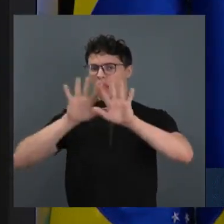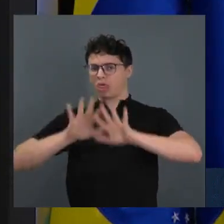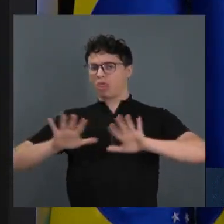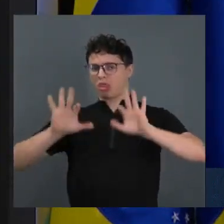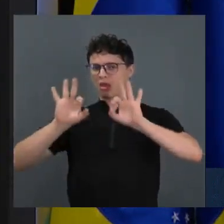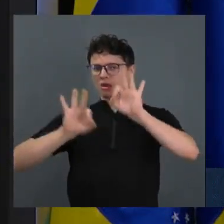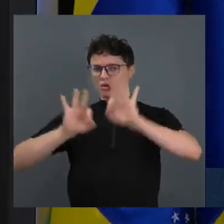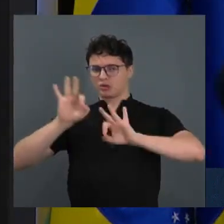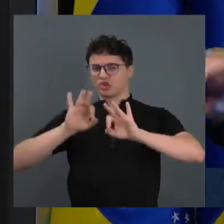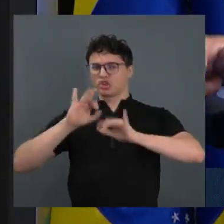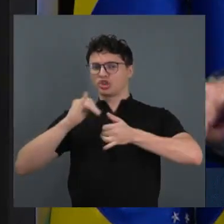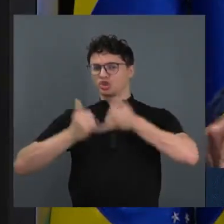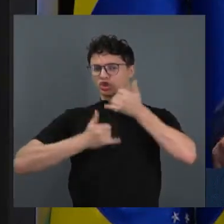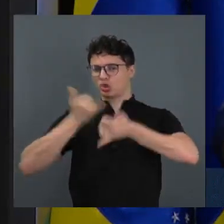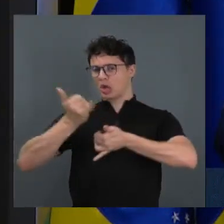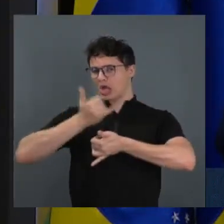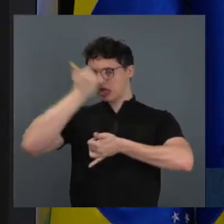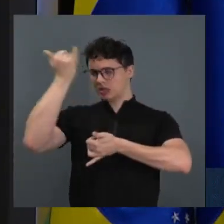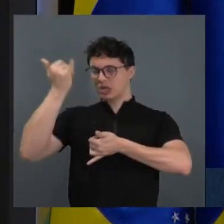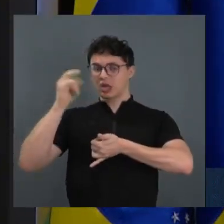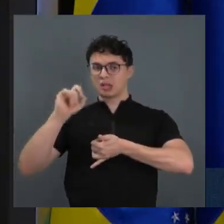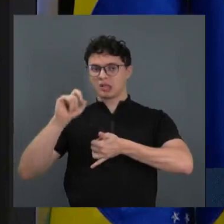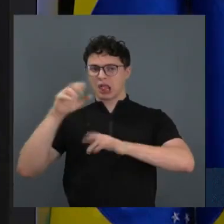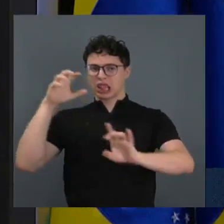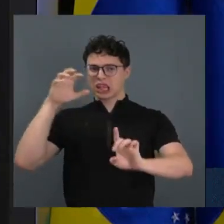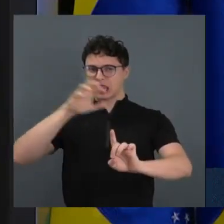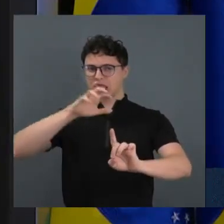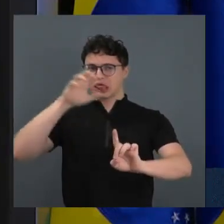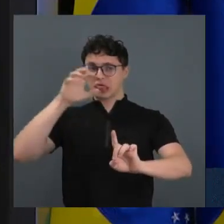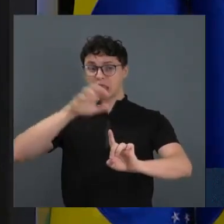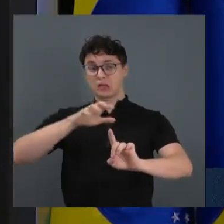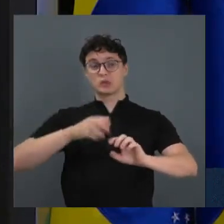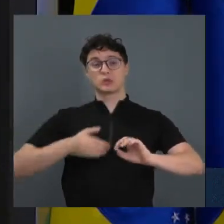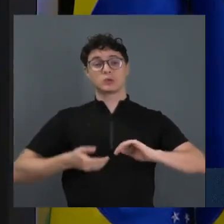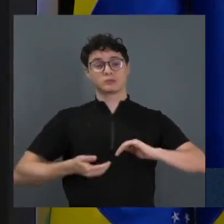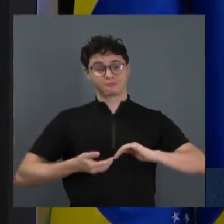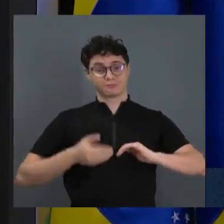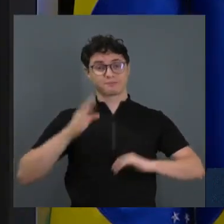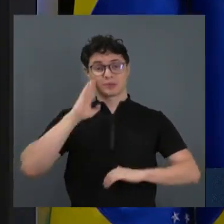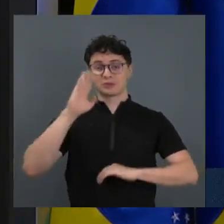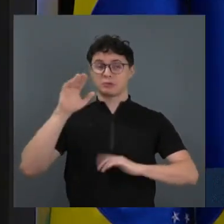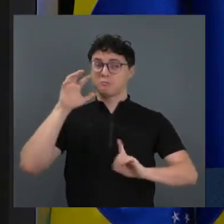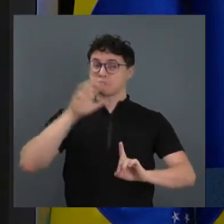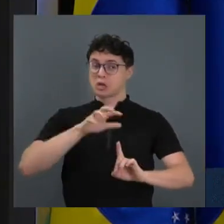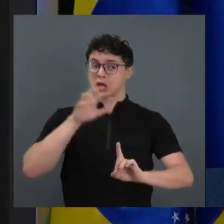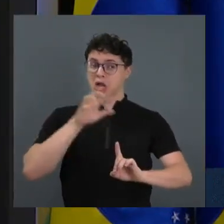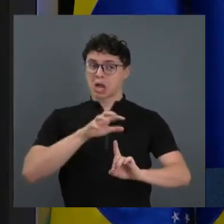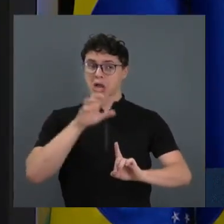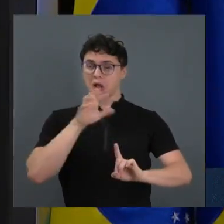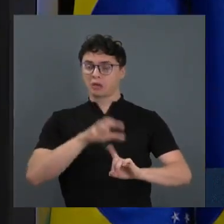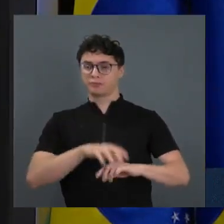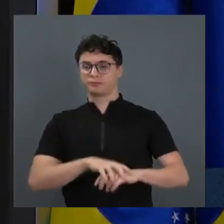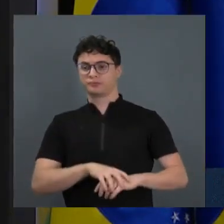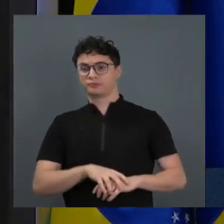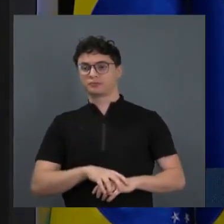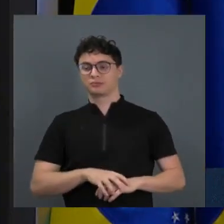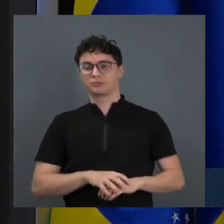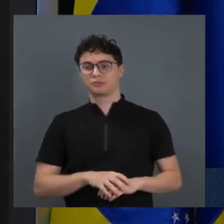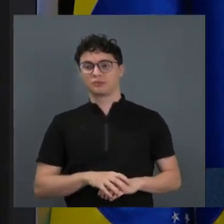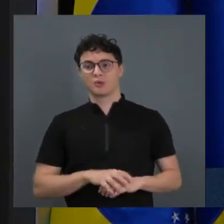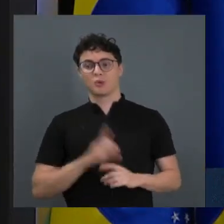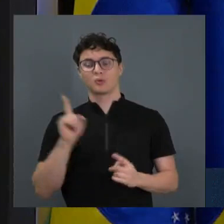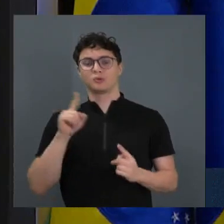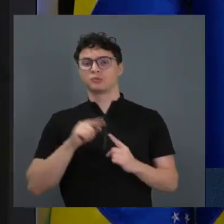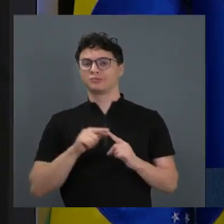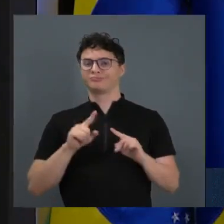vem fazendo muita pressão, inclusive no Congresso Nacional, principalmente, com parlamentares, só que